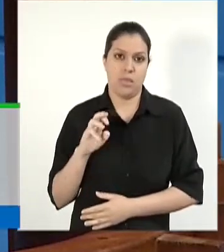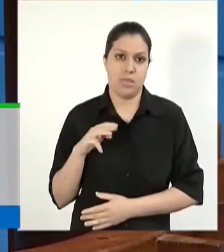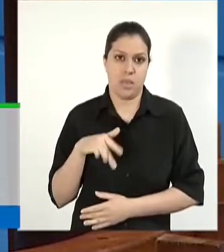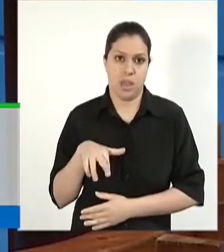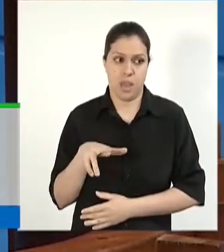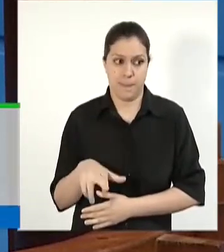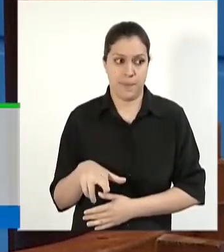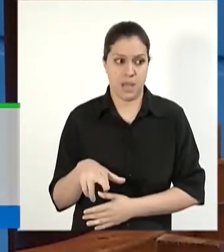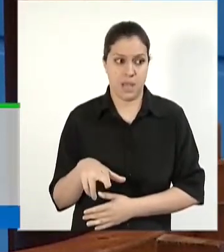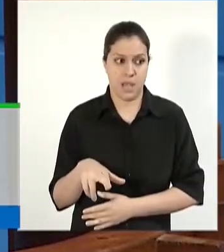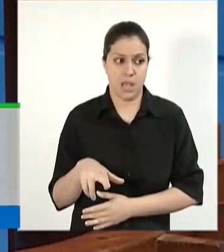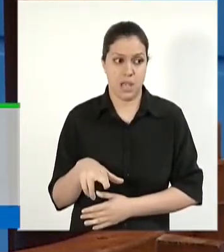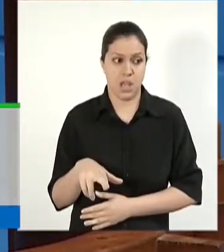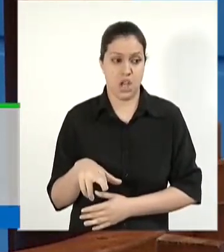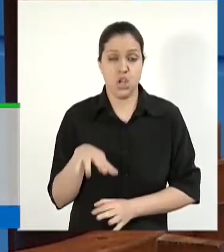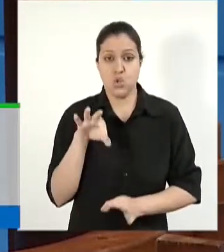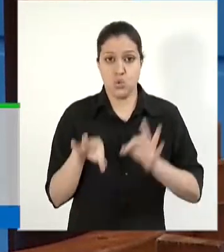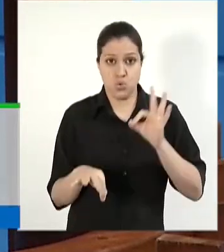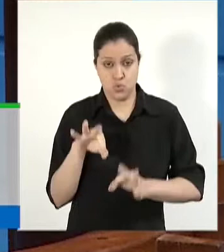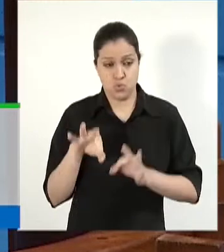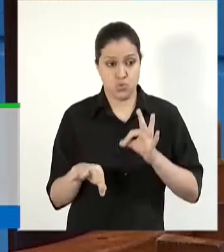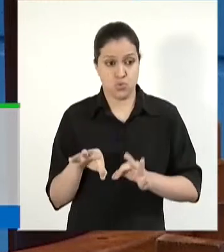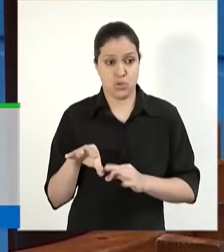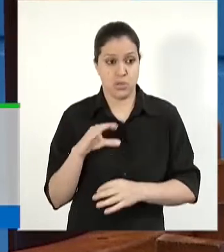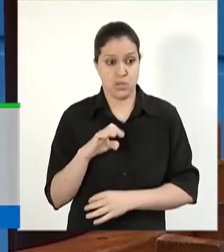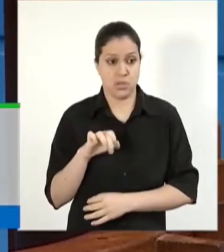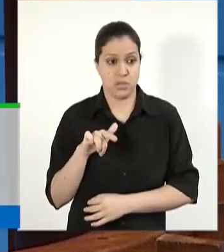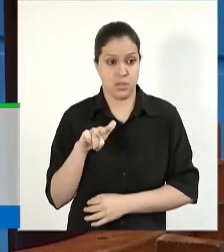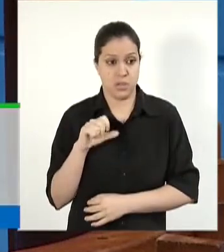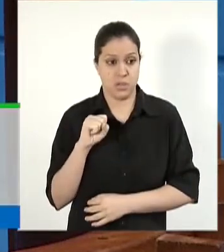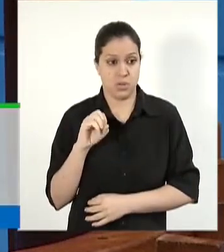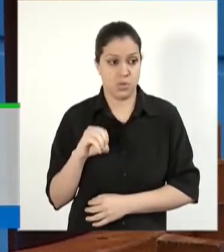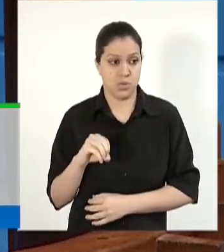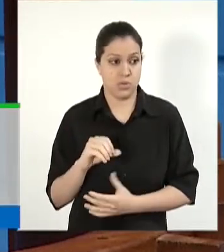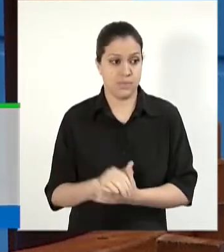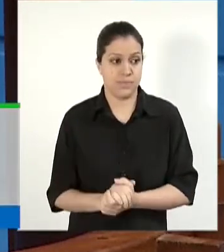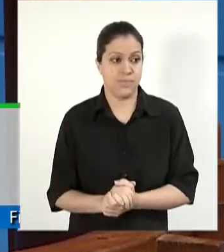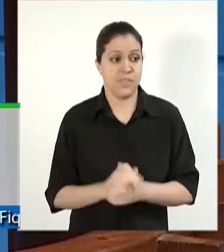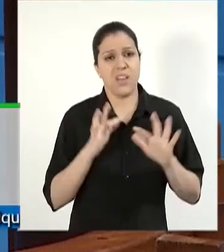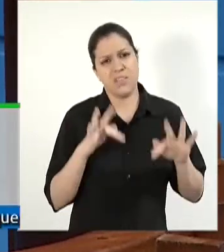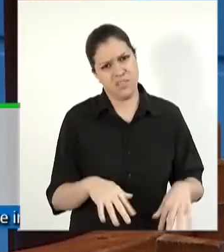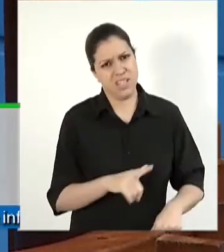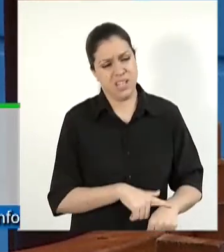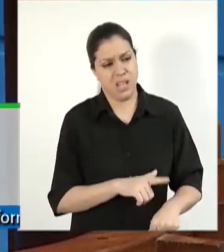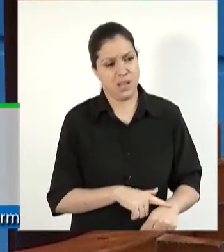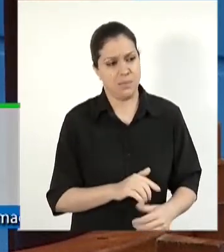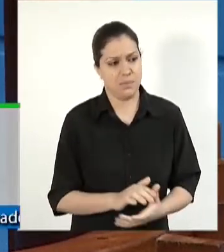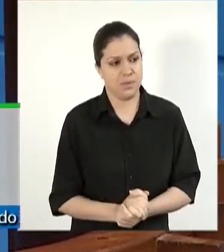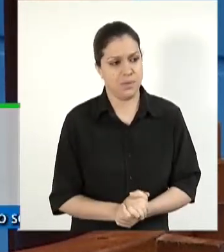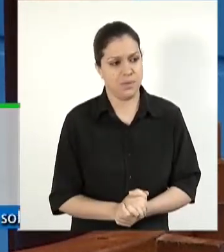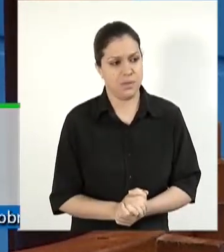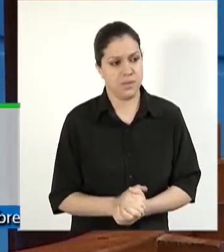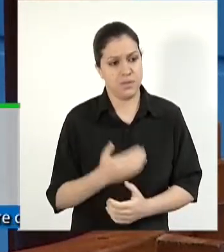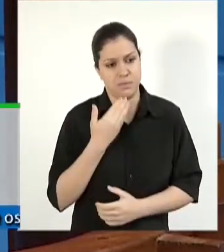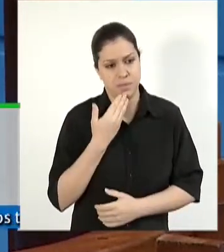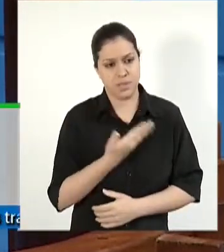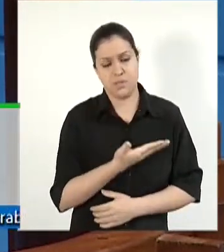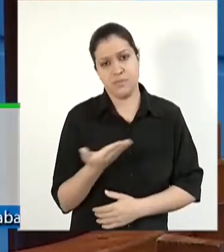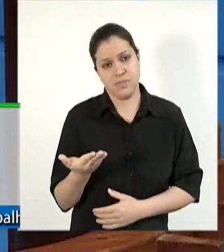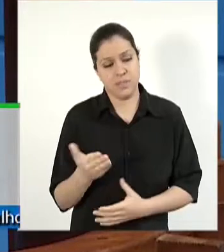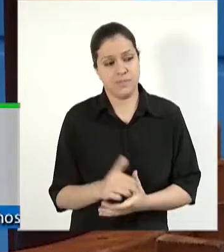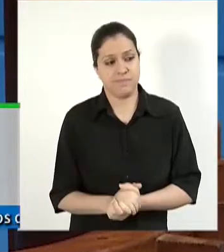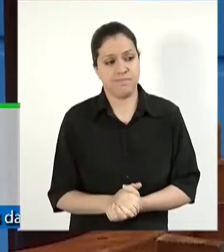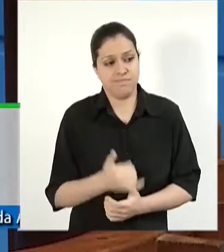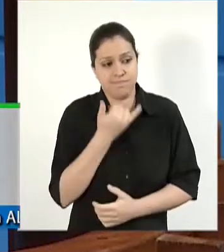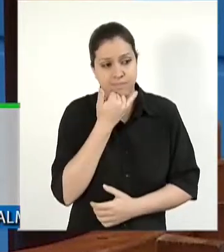jurista Celso Antônio Bandeira de Mello. Deputado, acabou o seu tempo. Ao qual peço vênia a vossas excelências. Infelizmente,